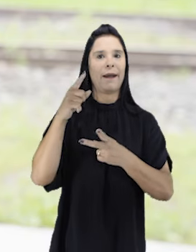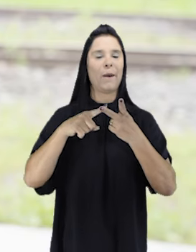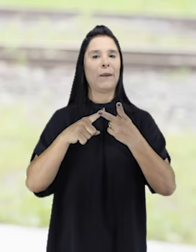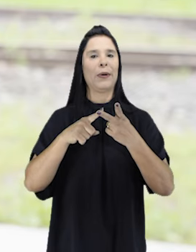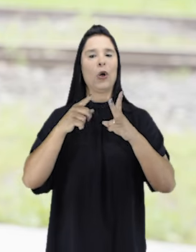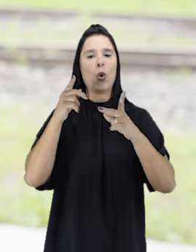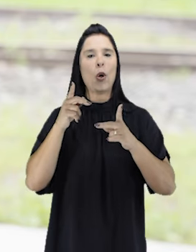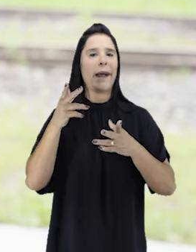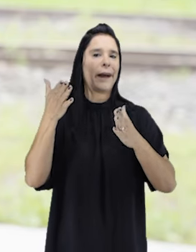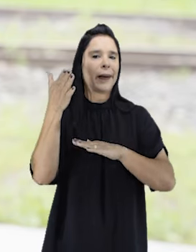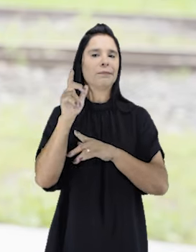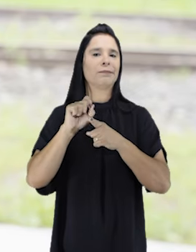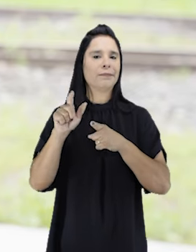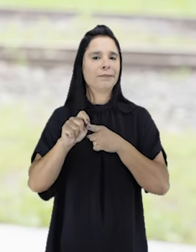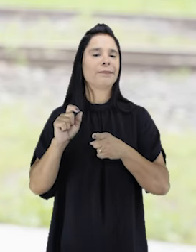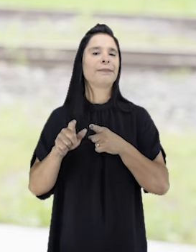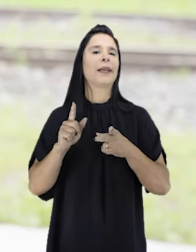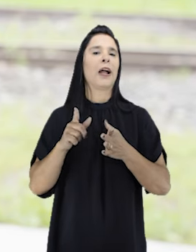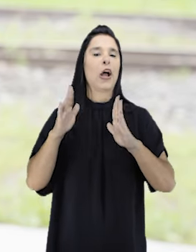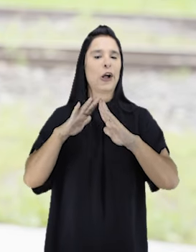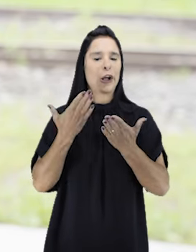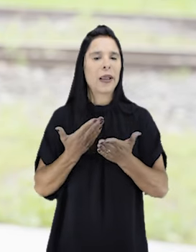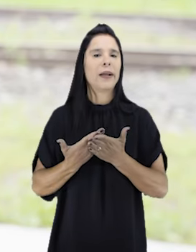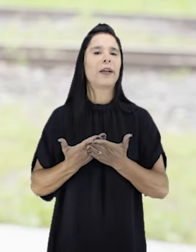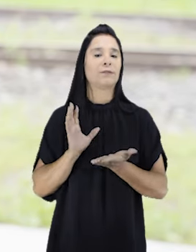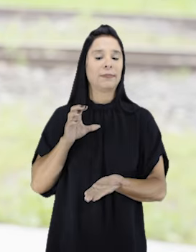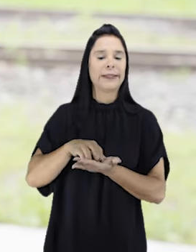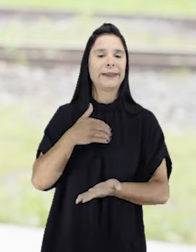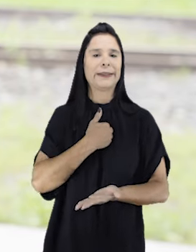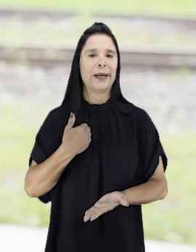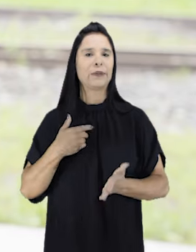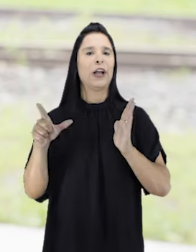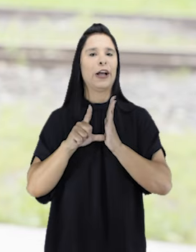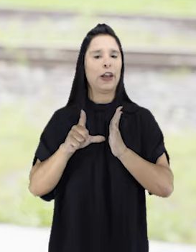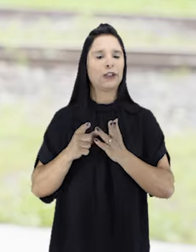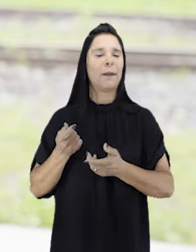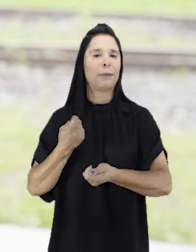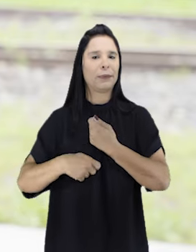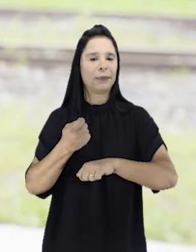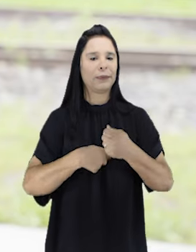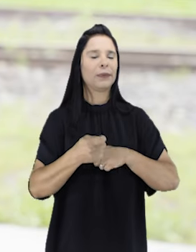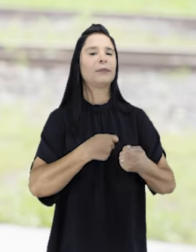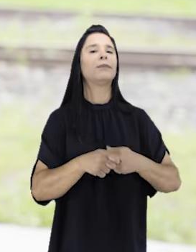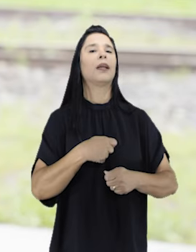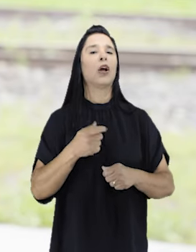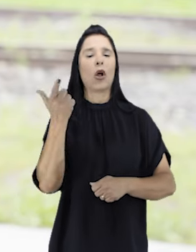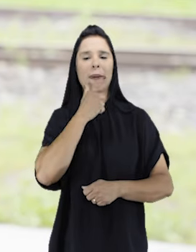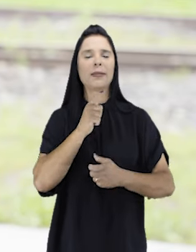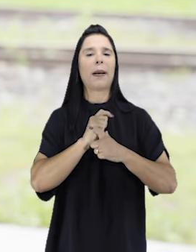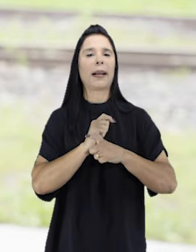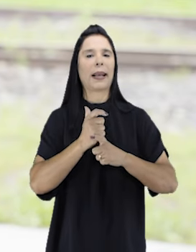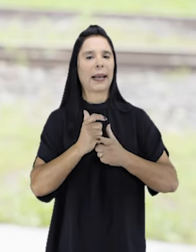hotéis, pensões, colégios, centros de saúde. O comércio ganha, as